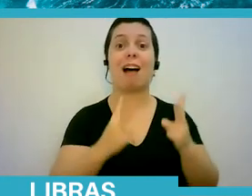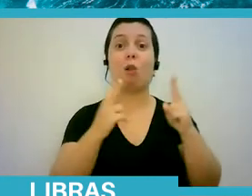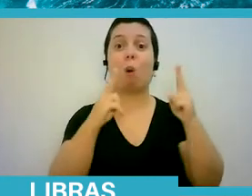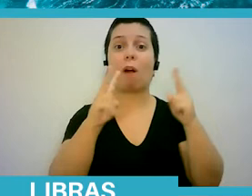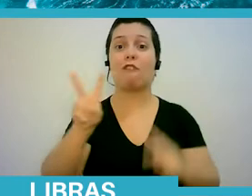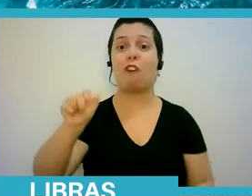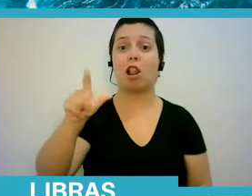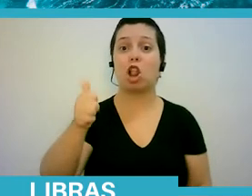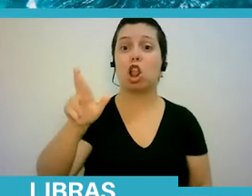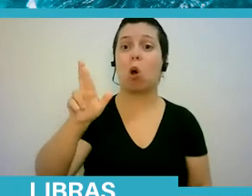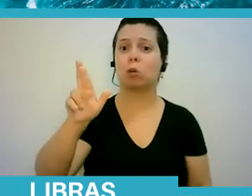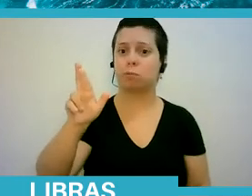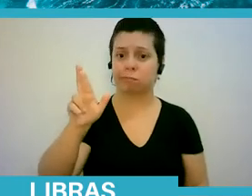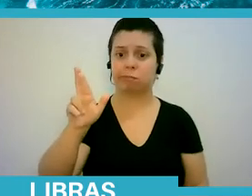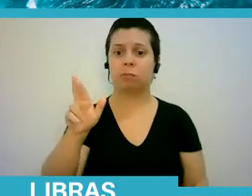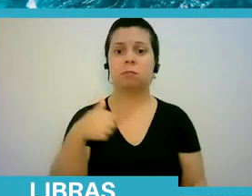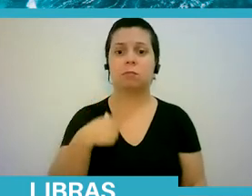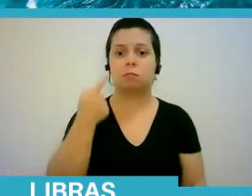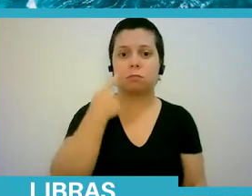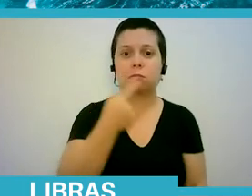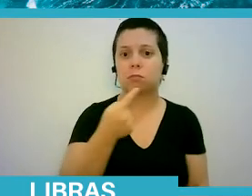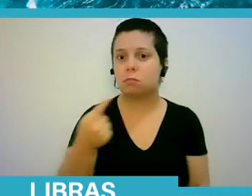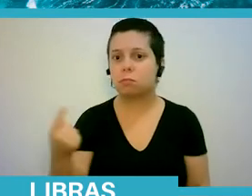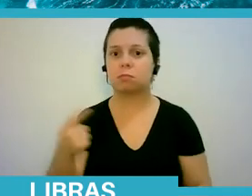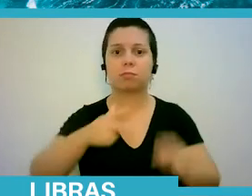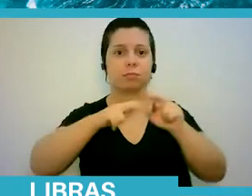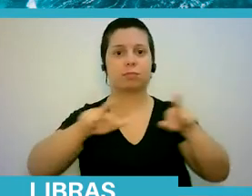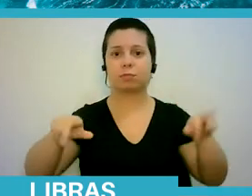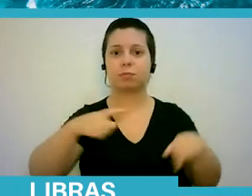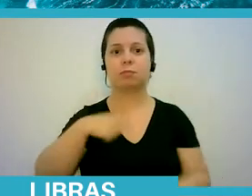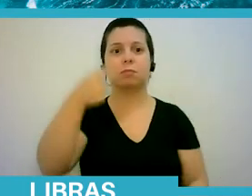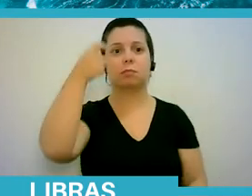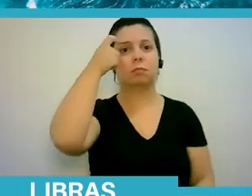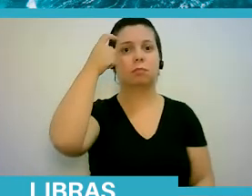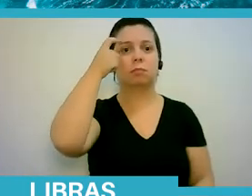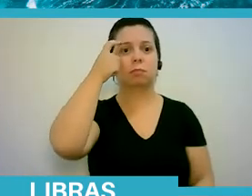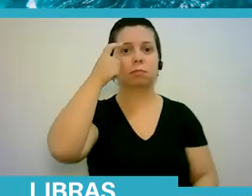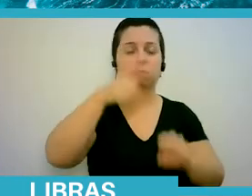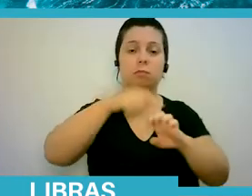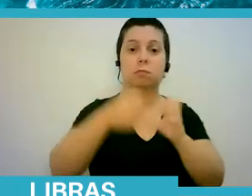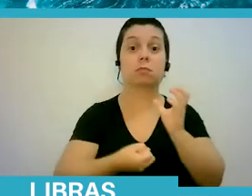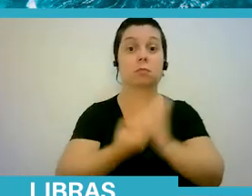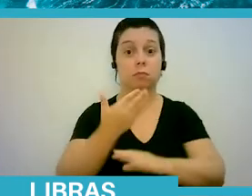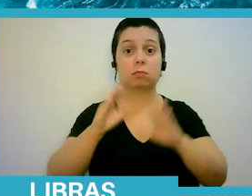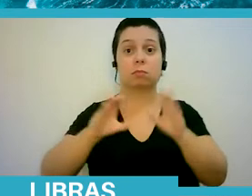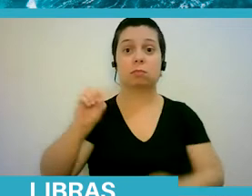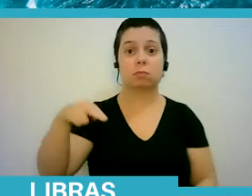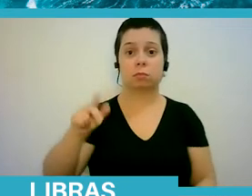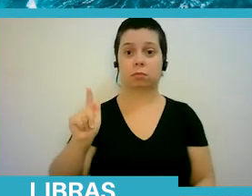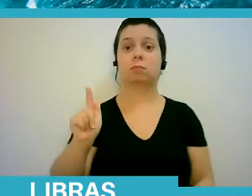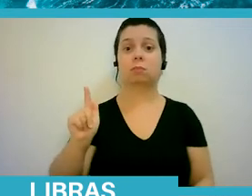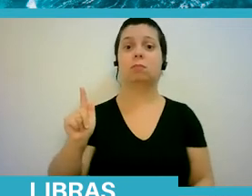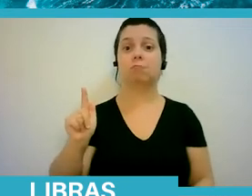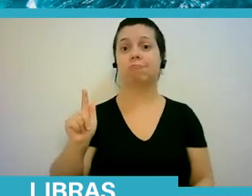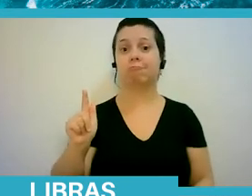perceber diversas iniciativas usando o mindset empreendedor para criar até mesmo ONGs com esse conceito